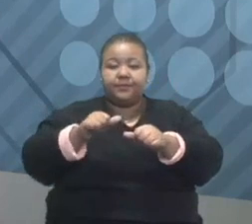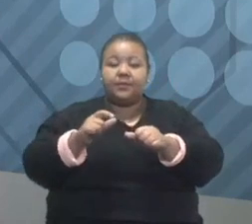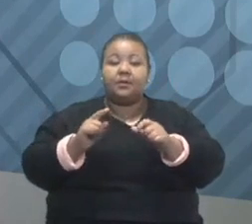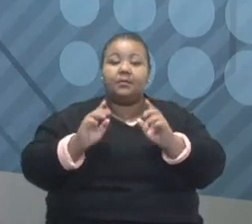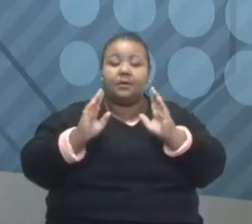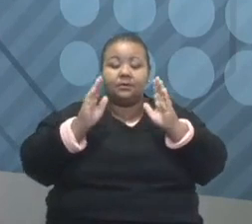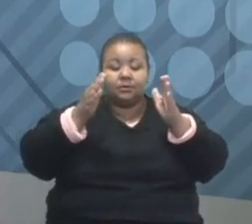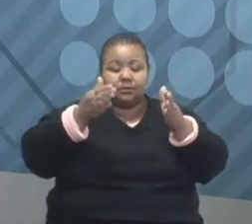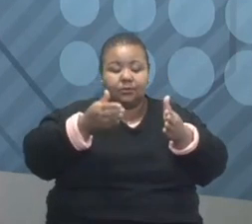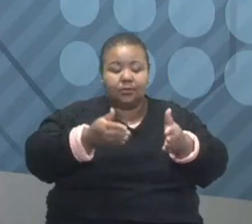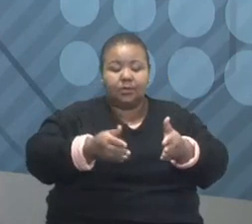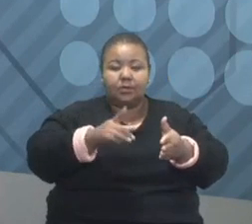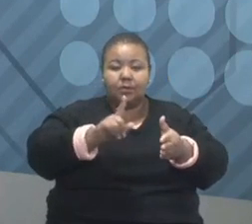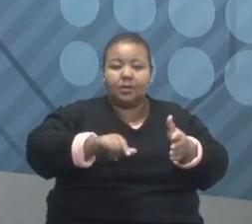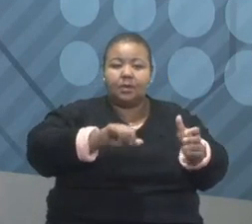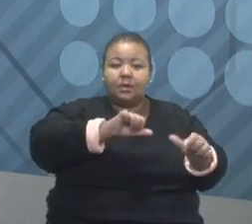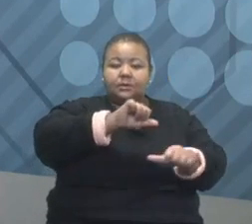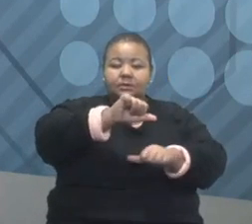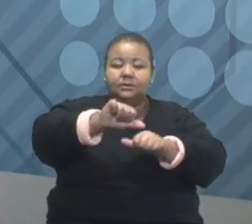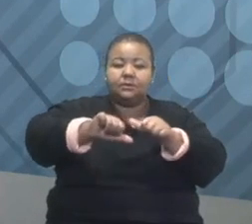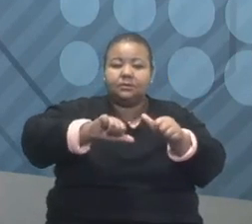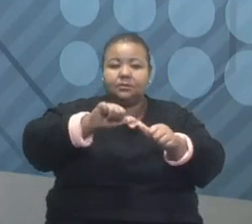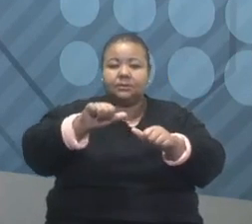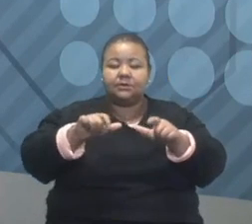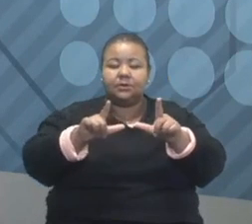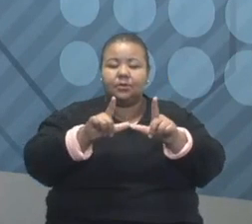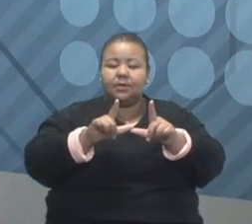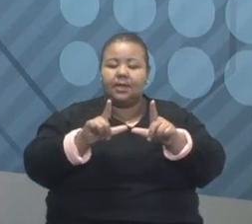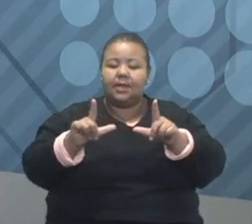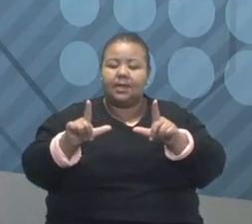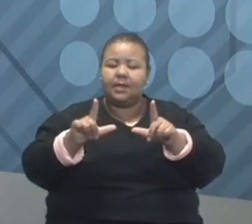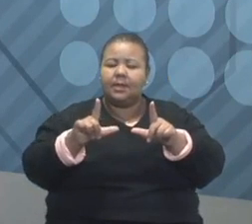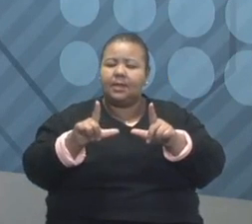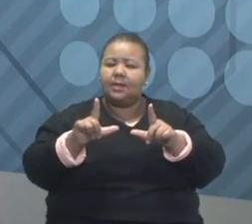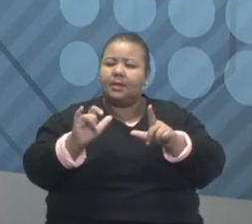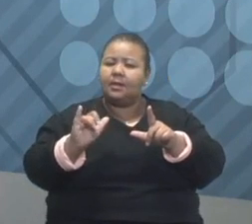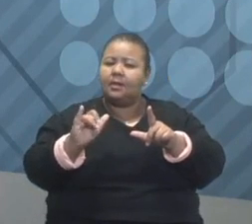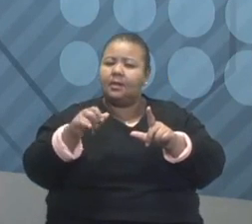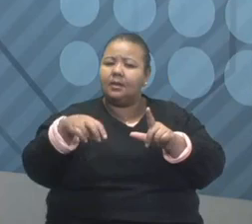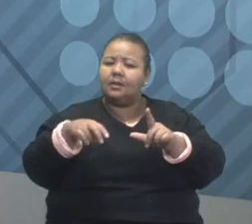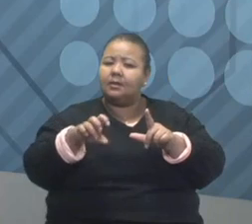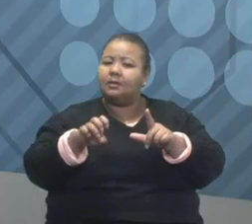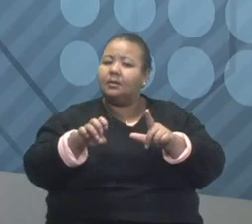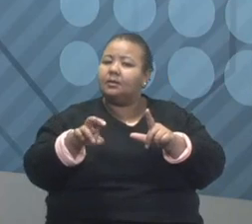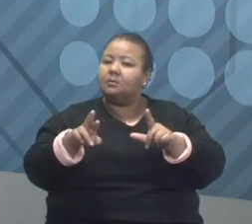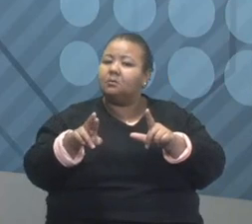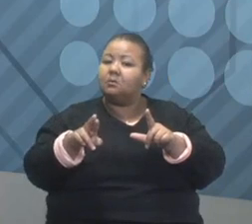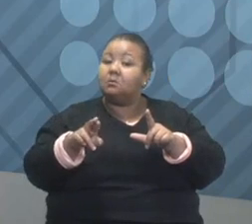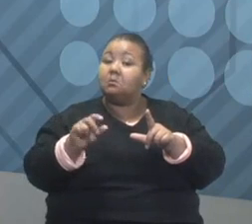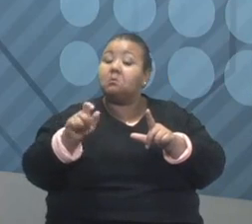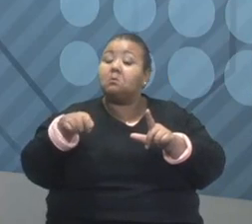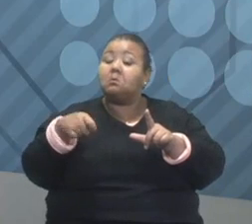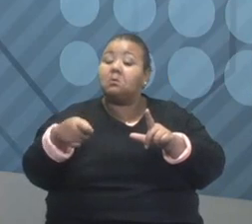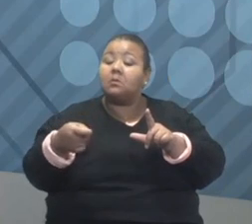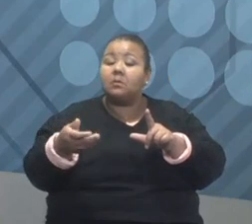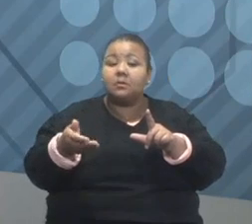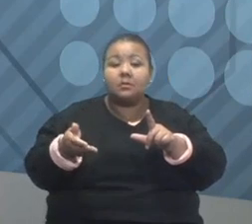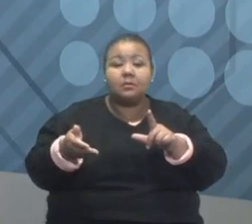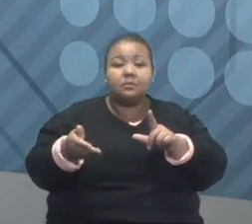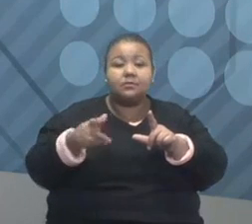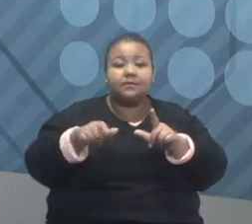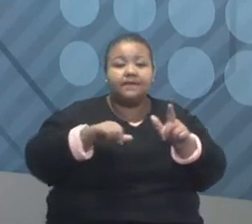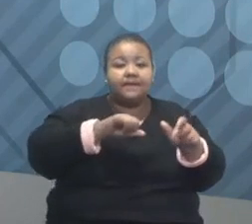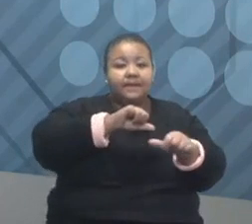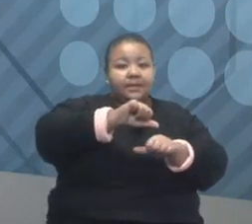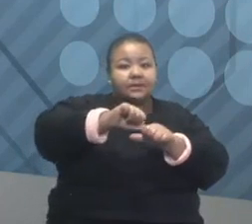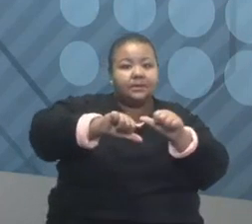foco são em transformações lineares. O que é uma transformação linear? Uma transformação linear é